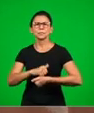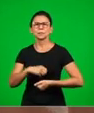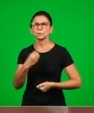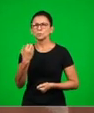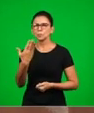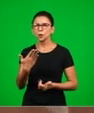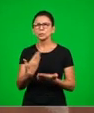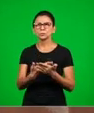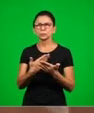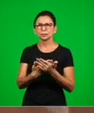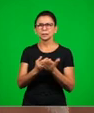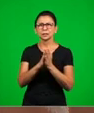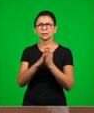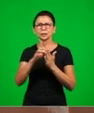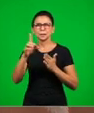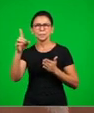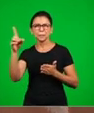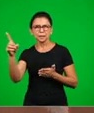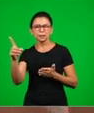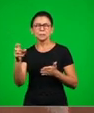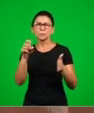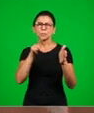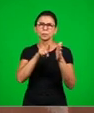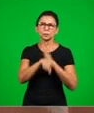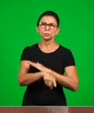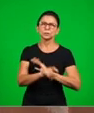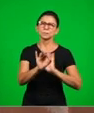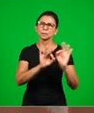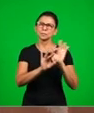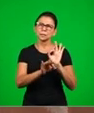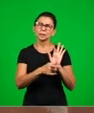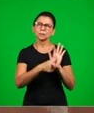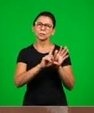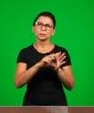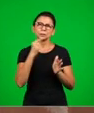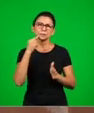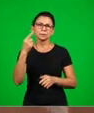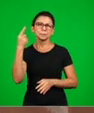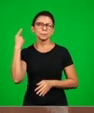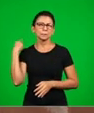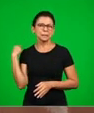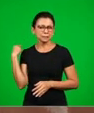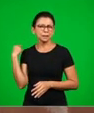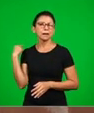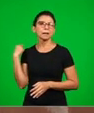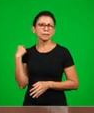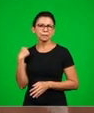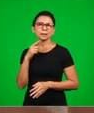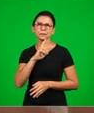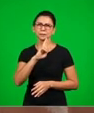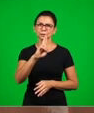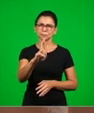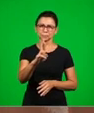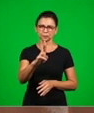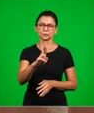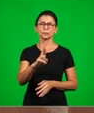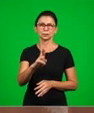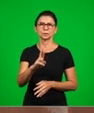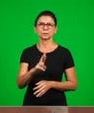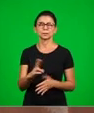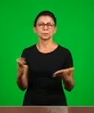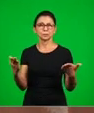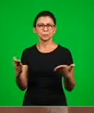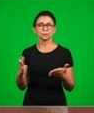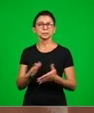palavra, têm trazido a resposta, a pergunta que foi deixada na semana passada e a resposta que os irmãos trouxeram para